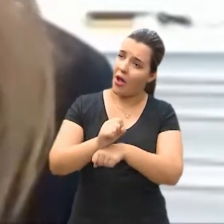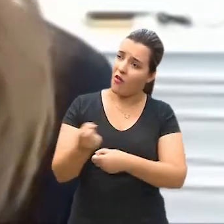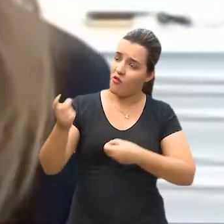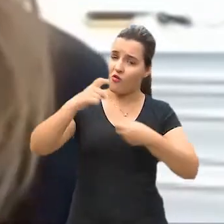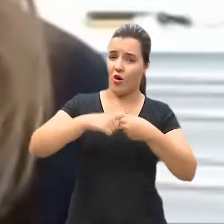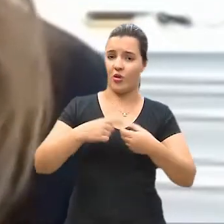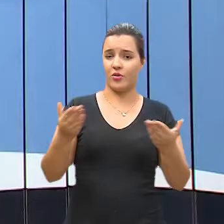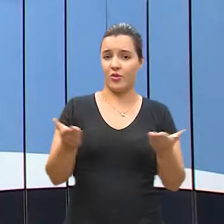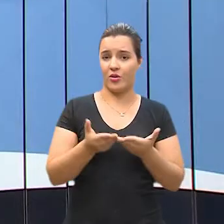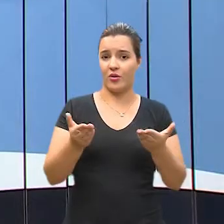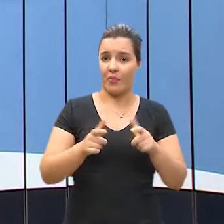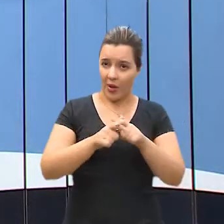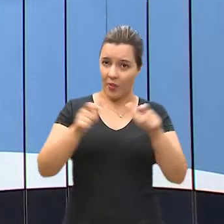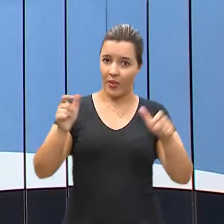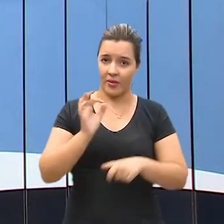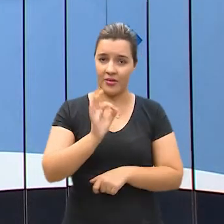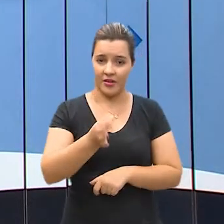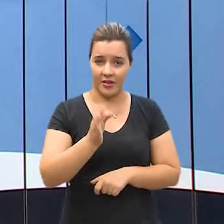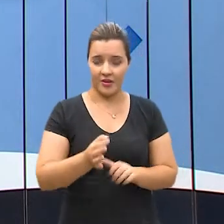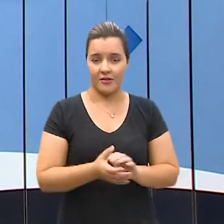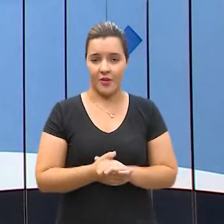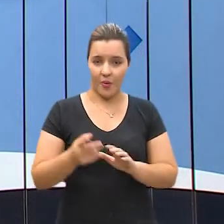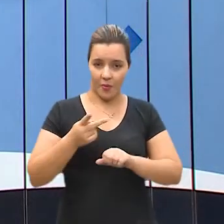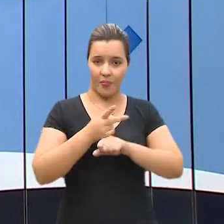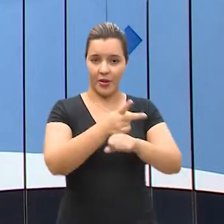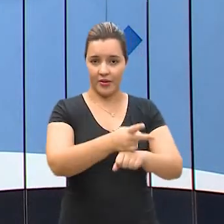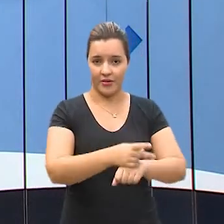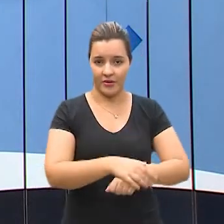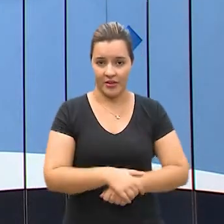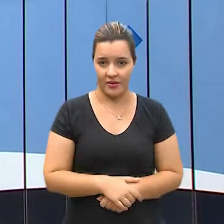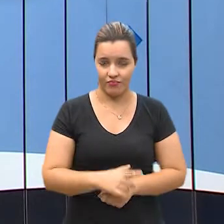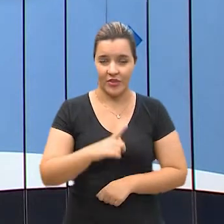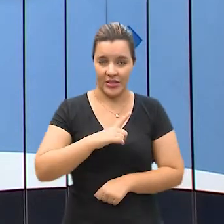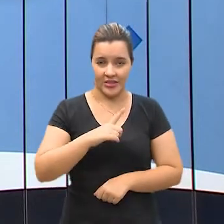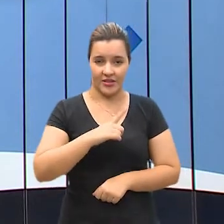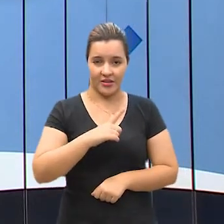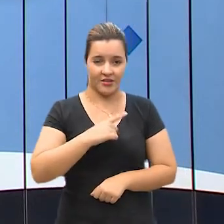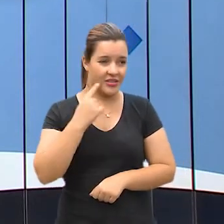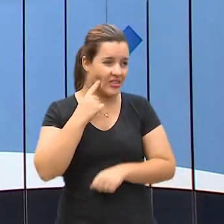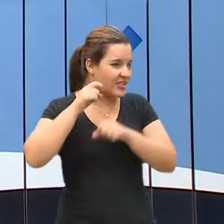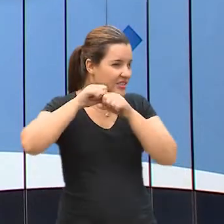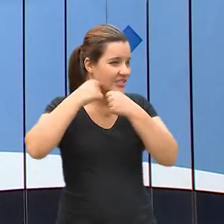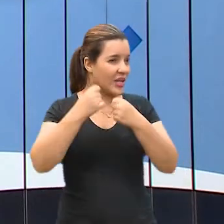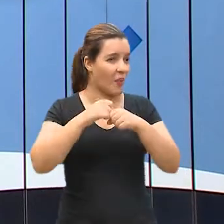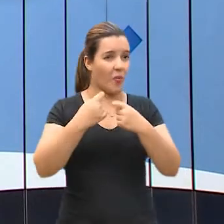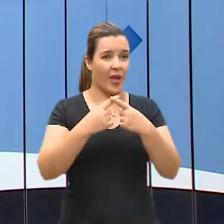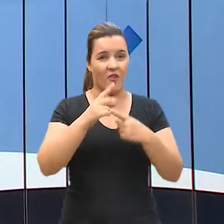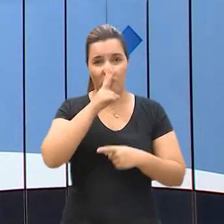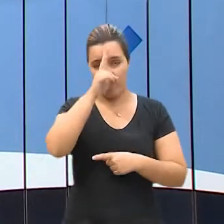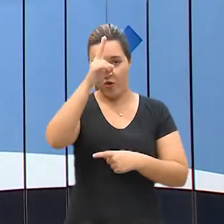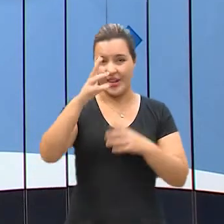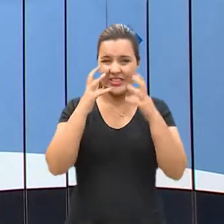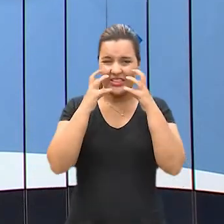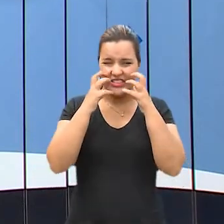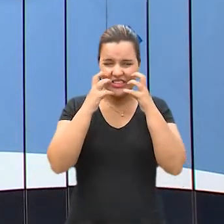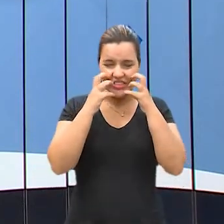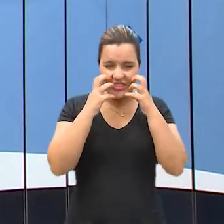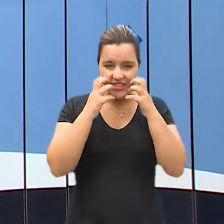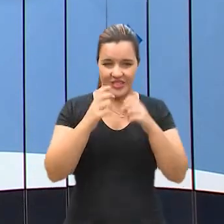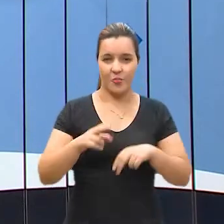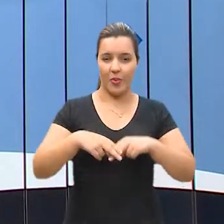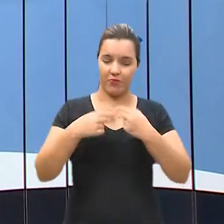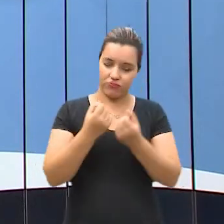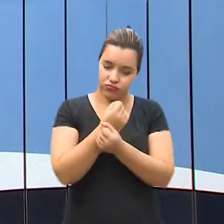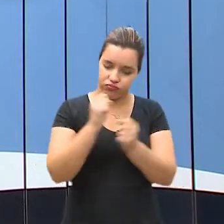E notou isso que é, aumentou mesmo, então, a procura de pessoas que tiveram dentes quebrados aí por conta, né,